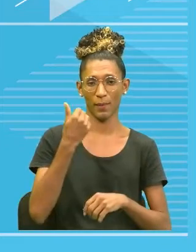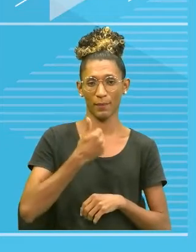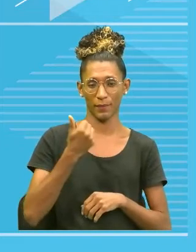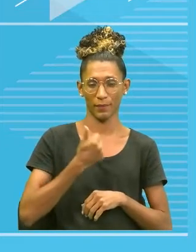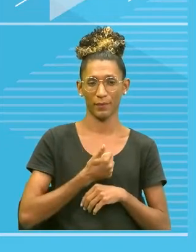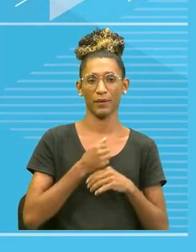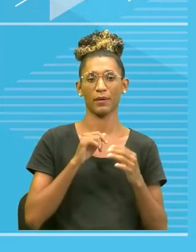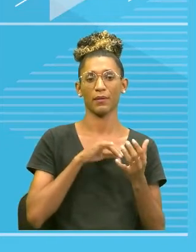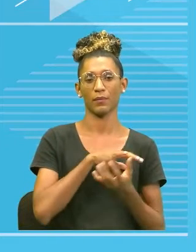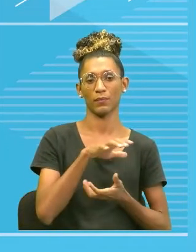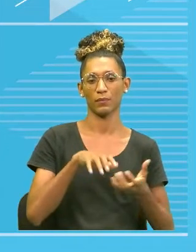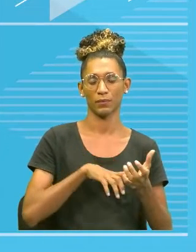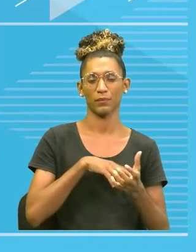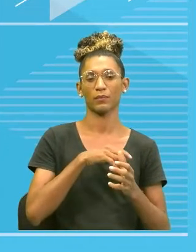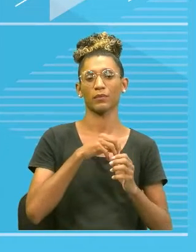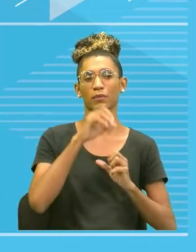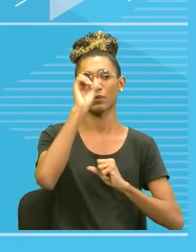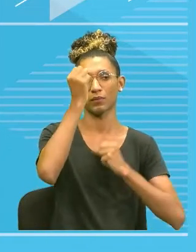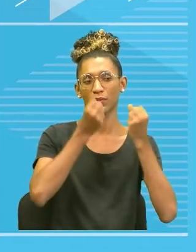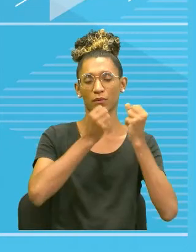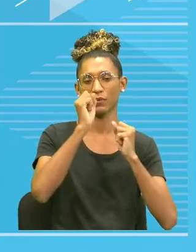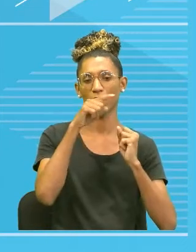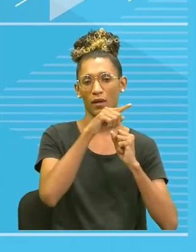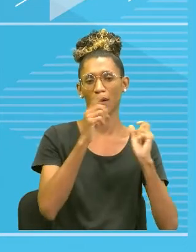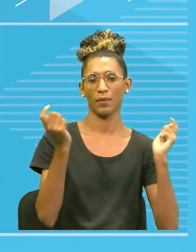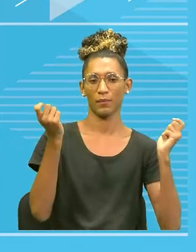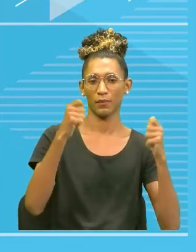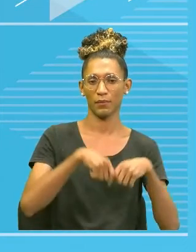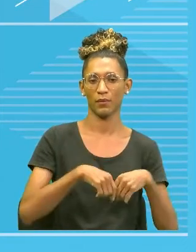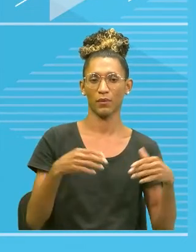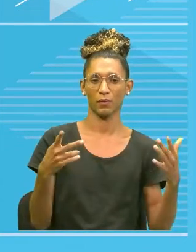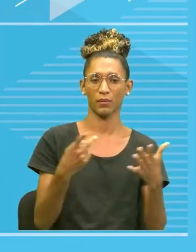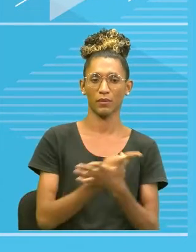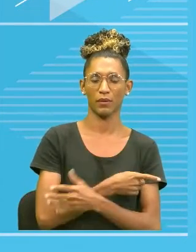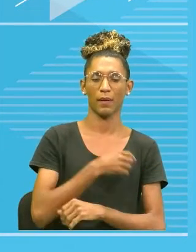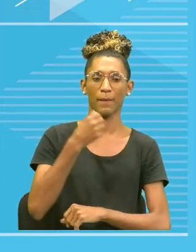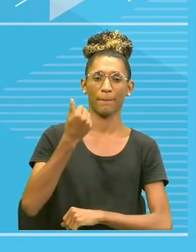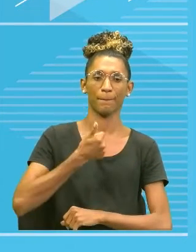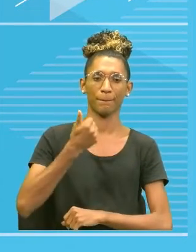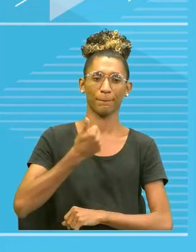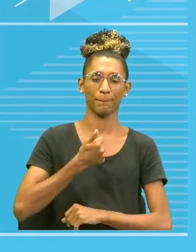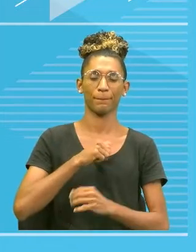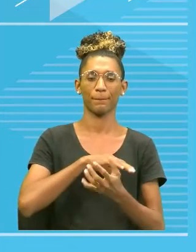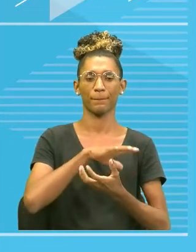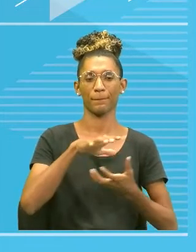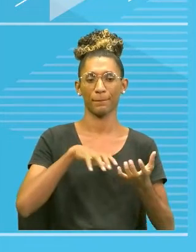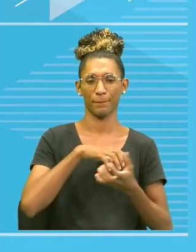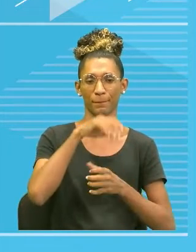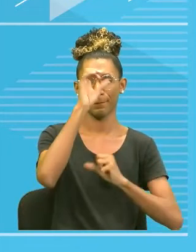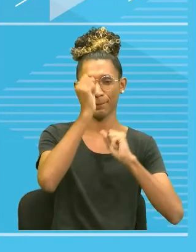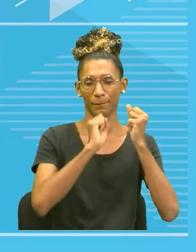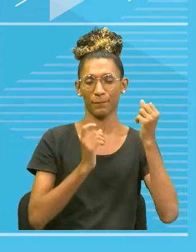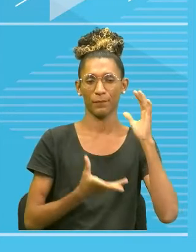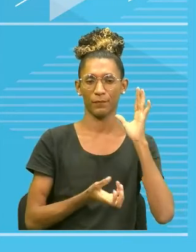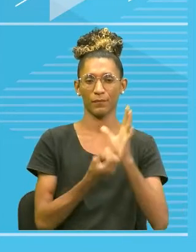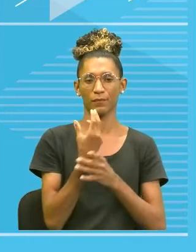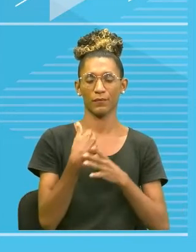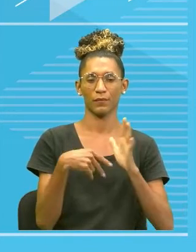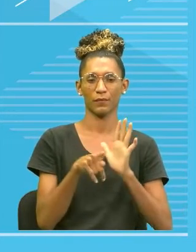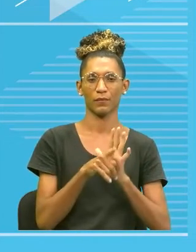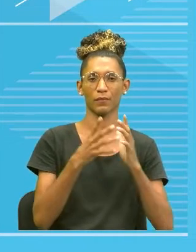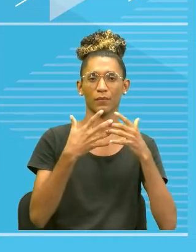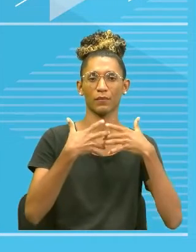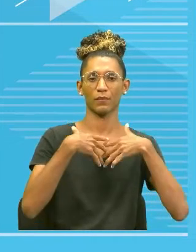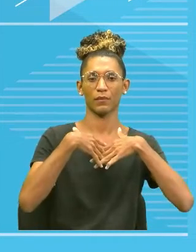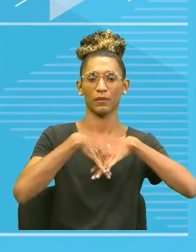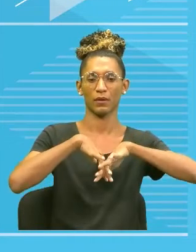revolução industrial, né? Foi que permitiu a primeira revolução industrial com a aparição das máquinas térmicas, aquela parte toda